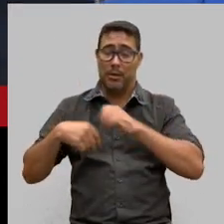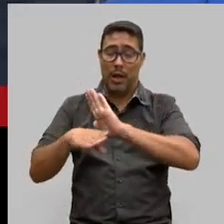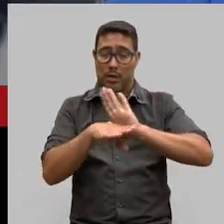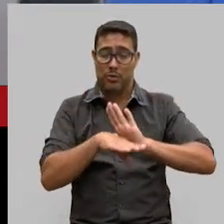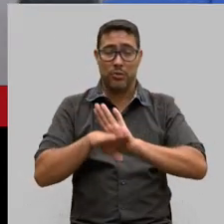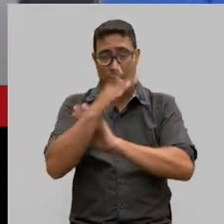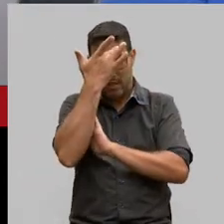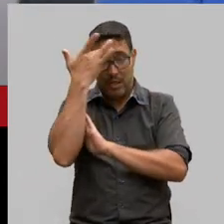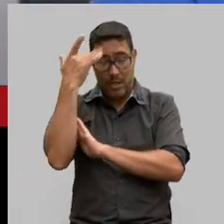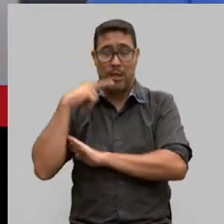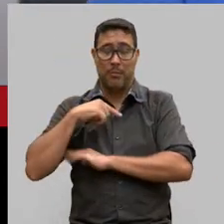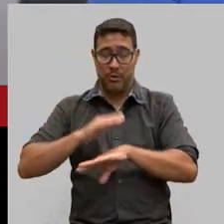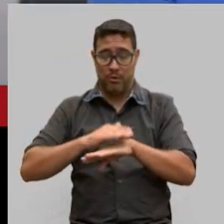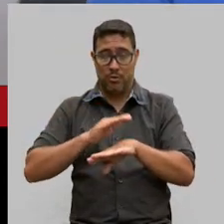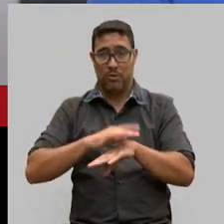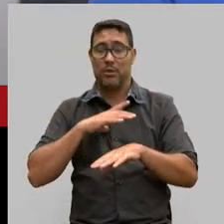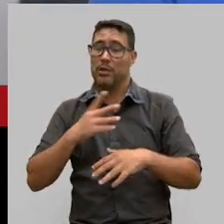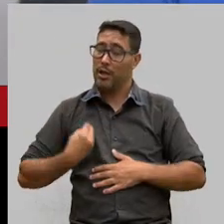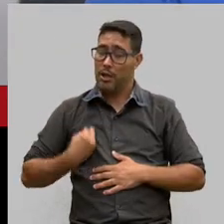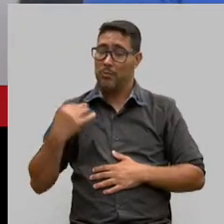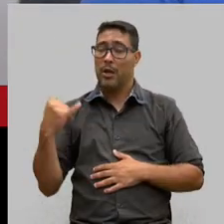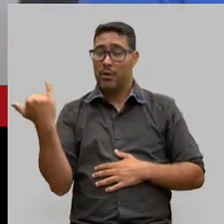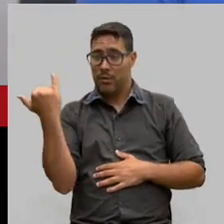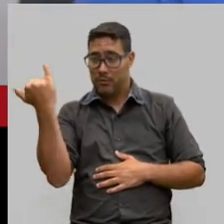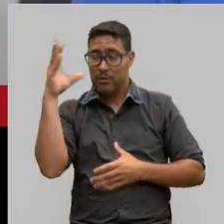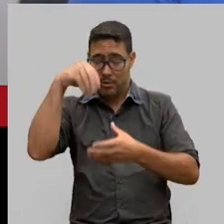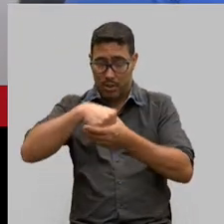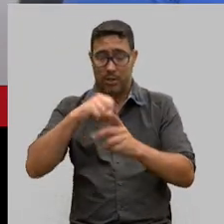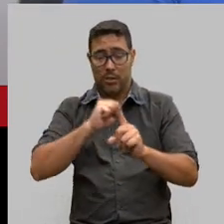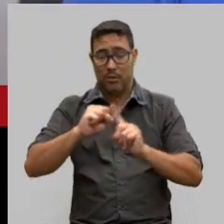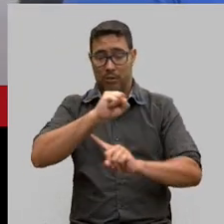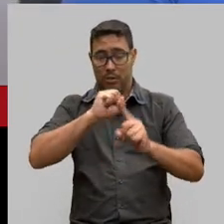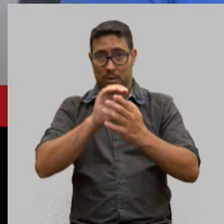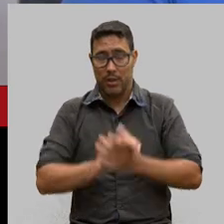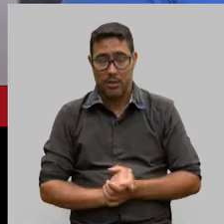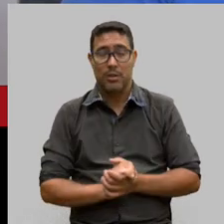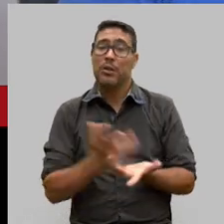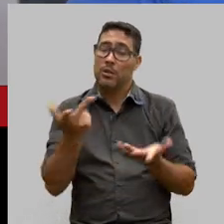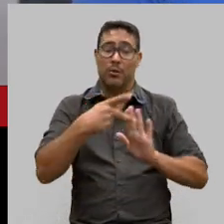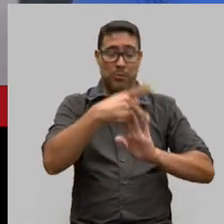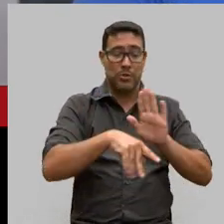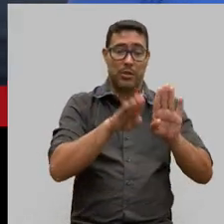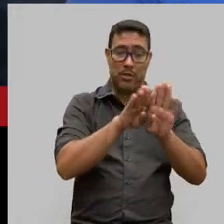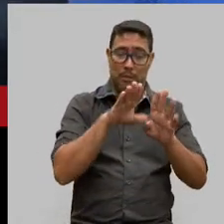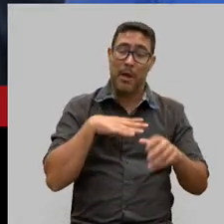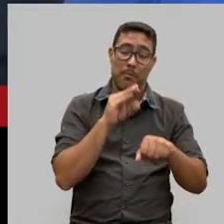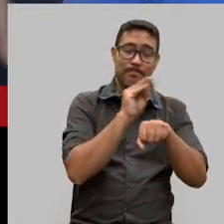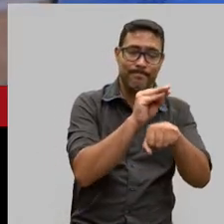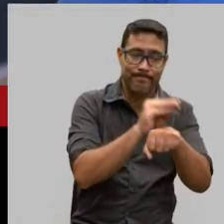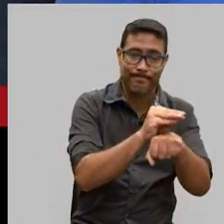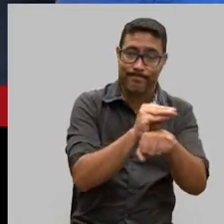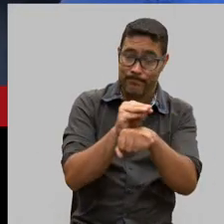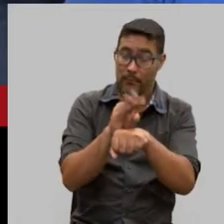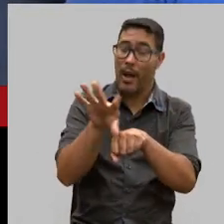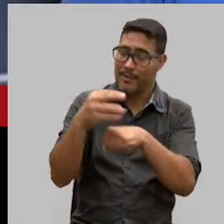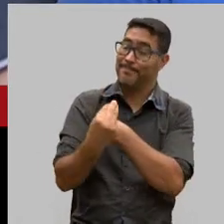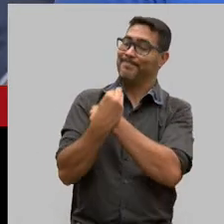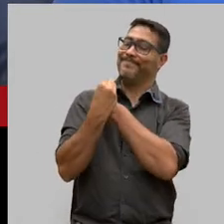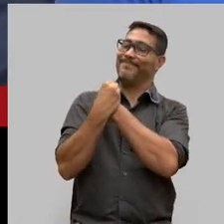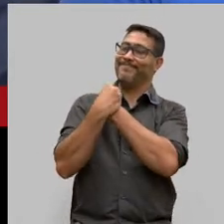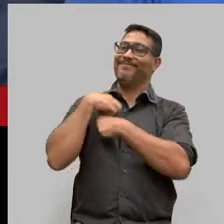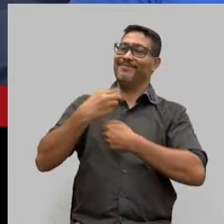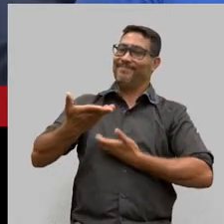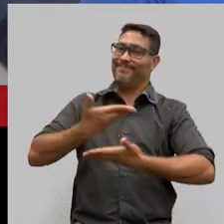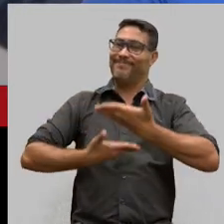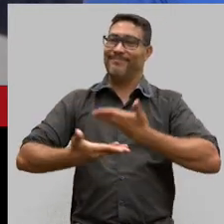cumprem uma função importante na sociedade então nós estamos já com um projeto também que é o cuidado de quem cuida pra gente tentar avançar aqui porque realmente não é